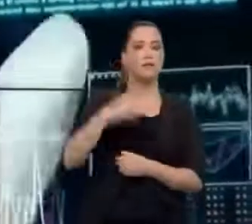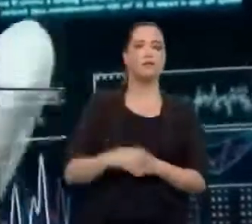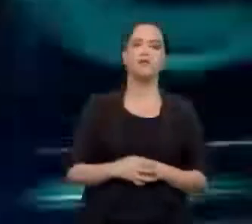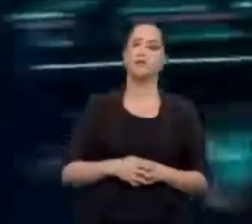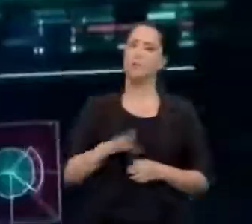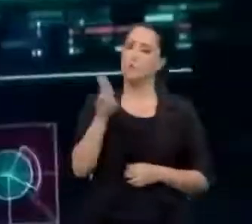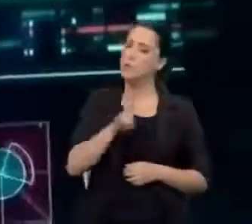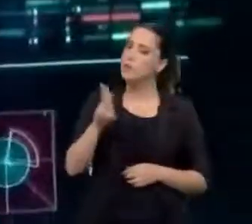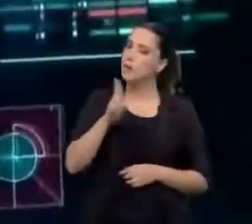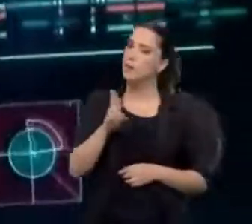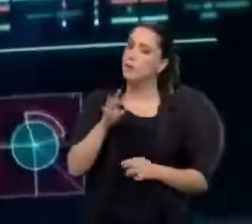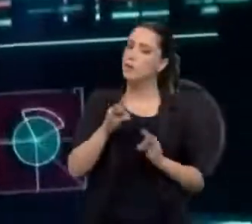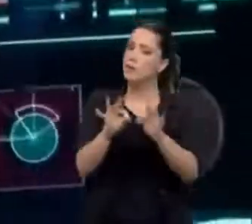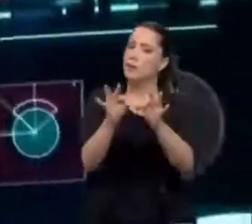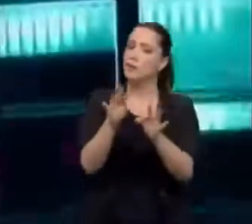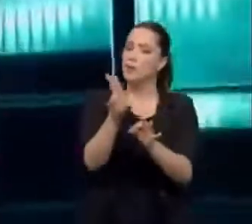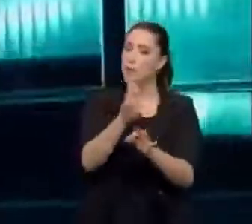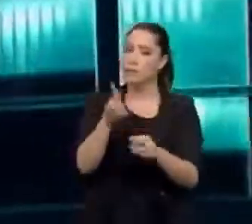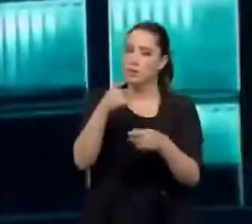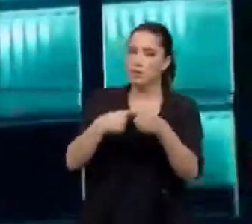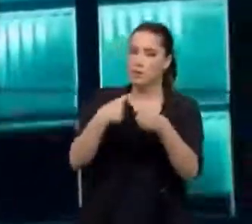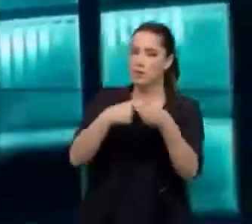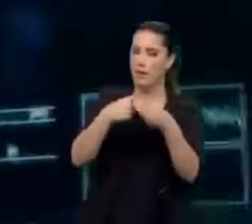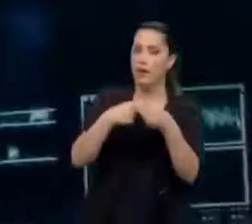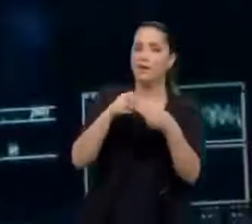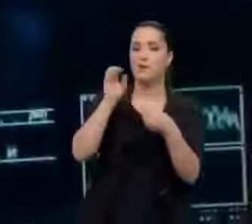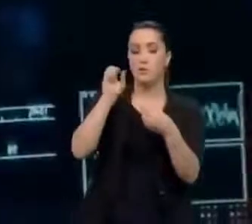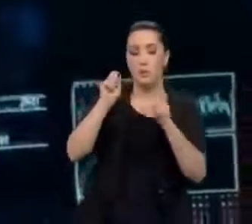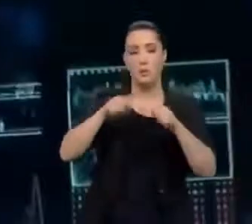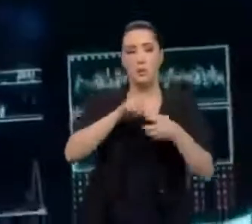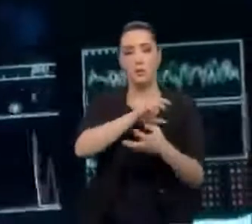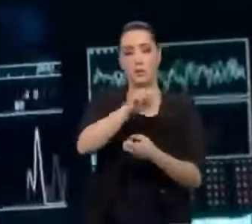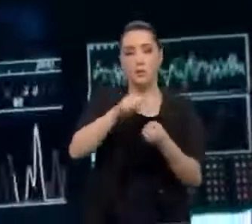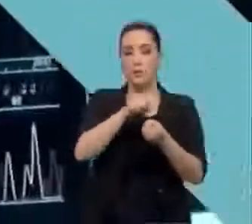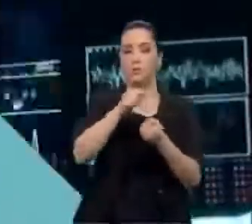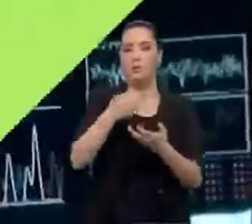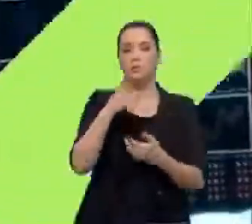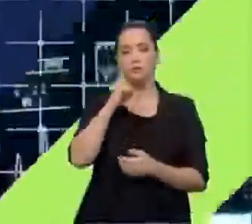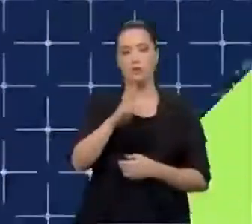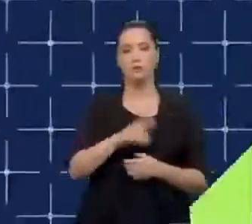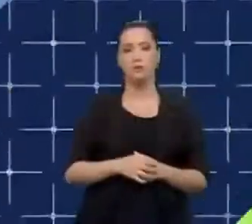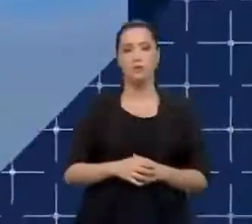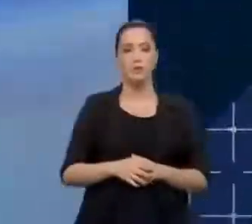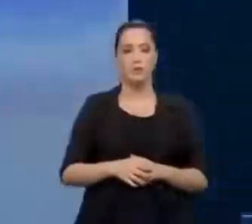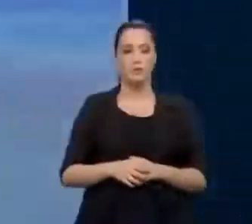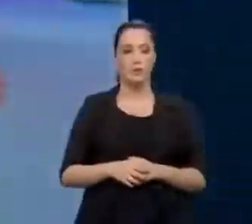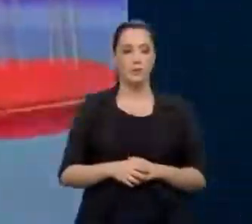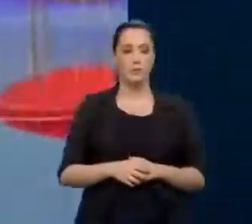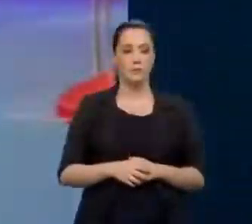da tecnologia a serviço de cidades criativas e sustentáveis. Bora conferir?